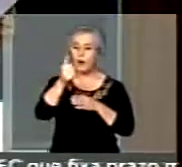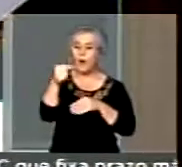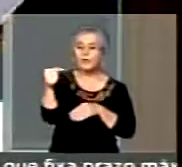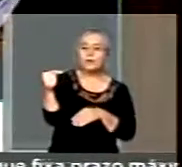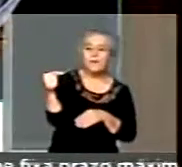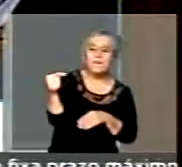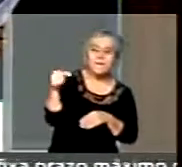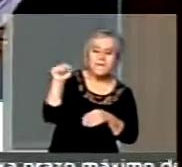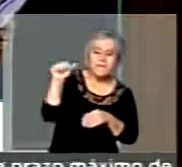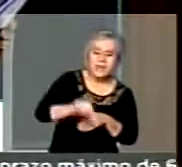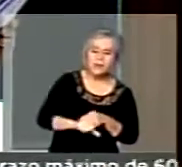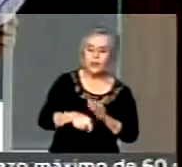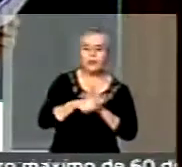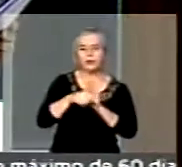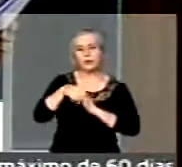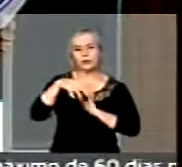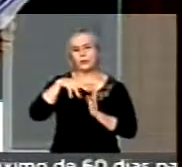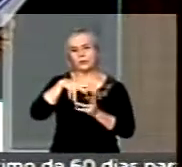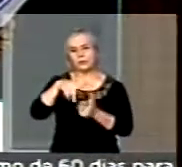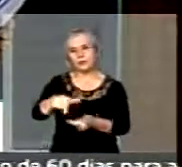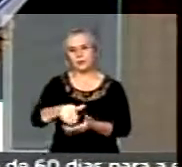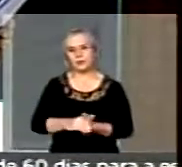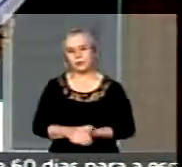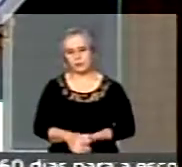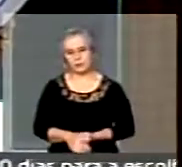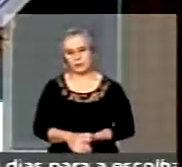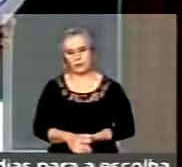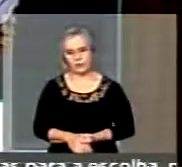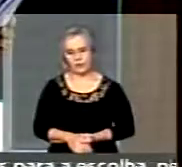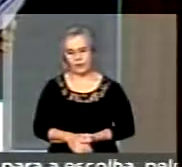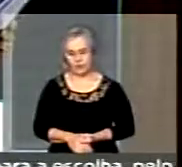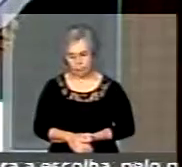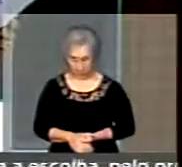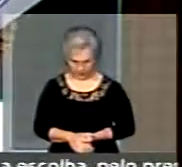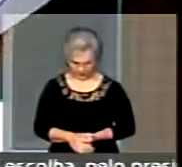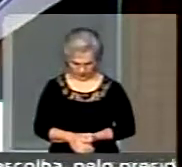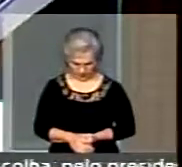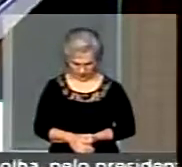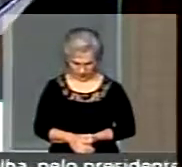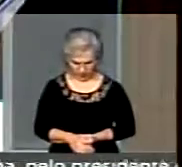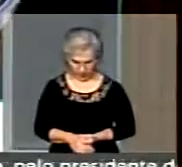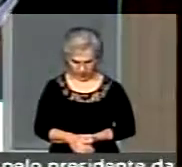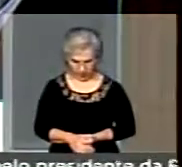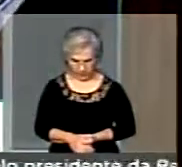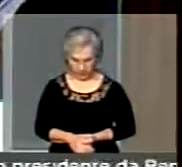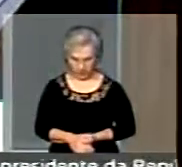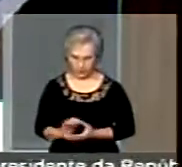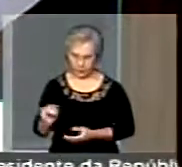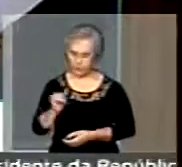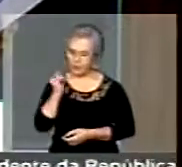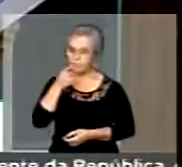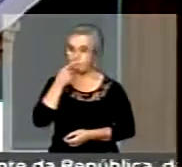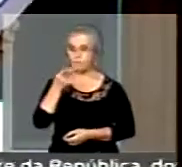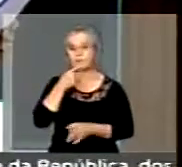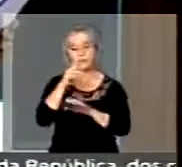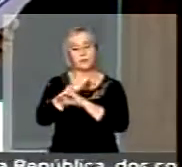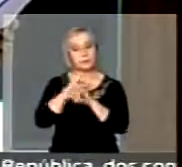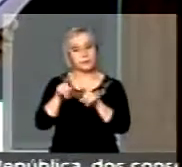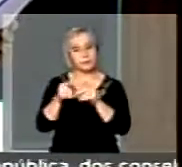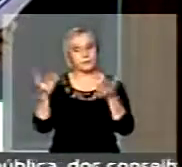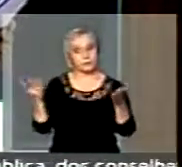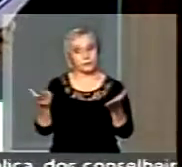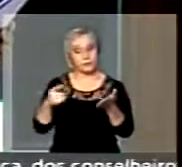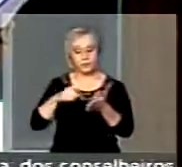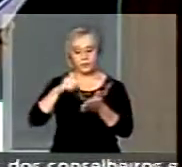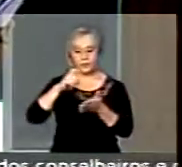economia mais aberta do que países como Afeganistão, Sudão, Timor-Leste e Nepal. É importante destacar que a atual tarifa